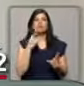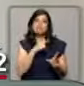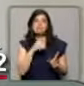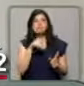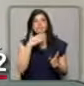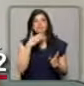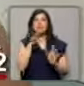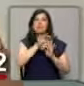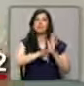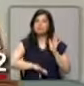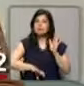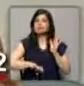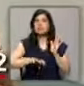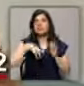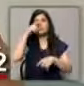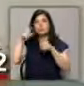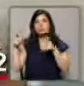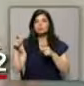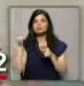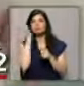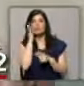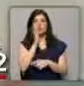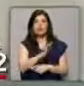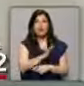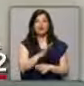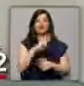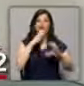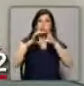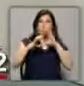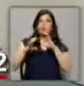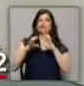todas as condições para que as pessoas realmente estejam aqui neste espaço, que comuniquem, convivam e que partilhem ideias.